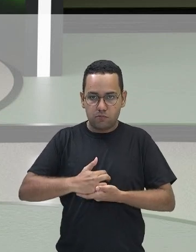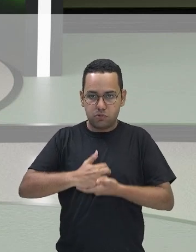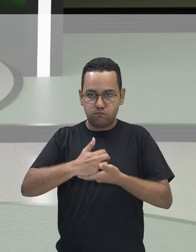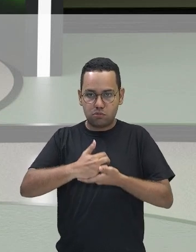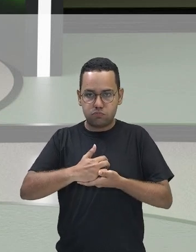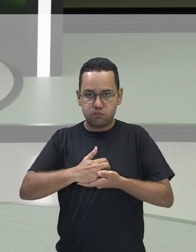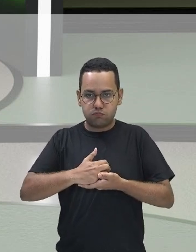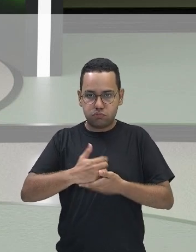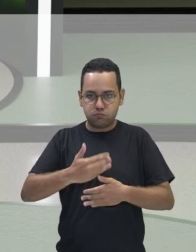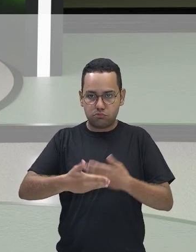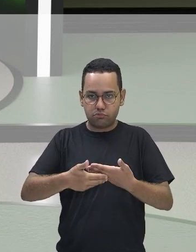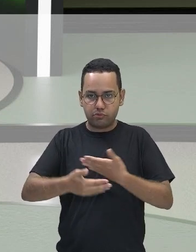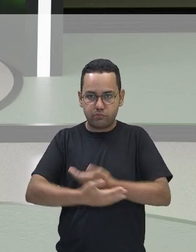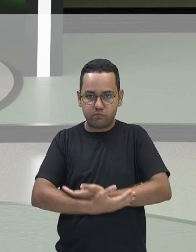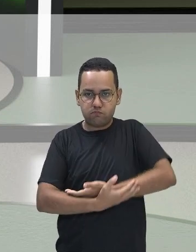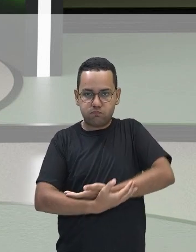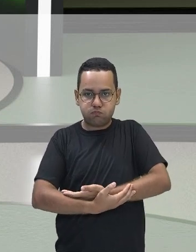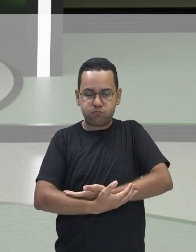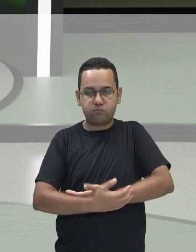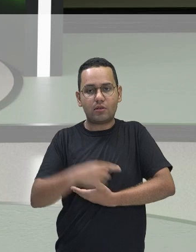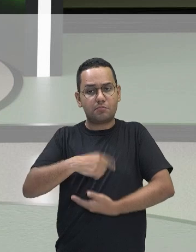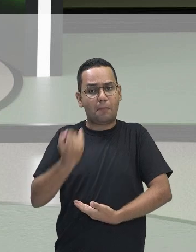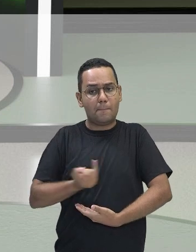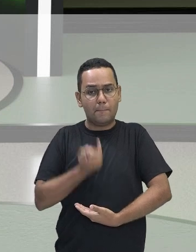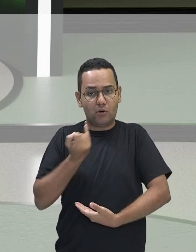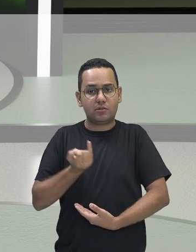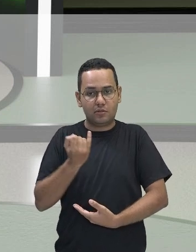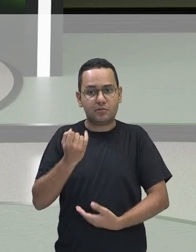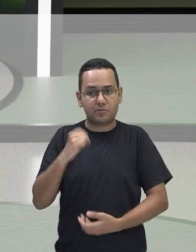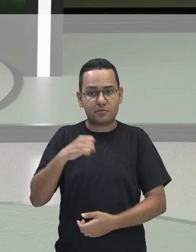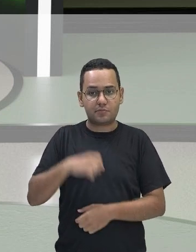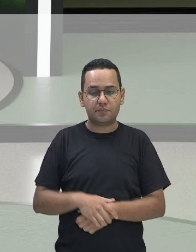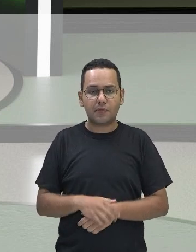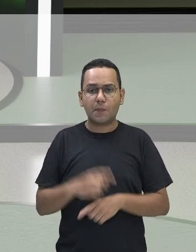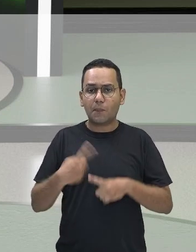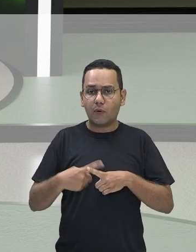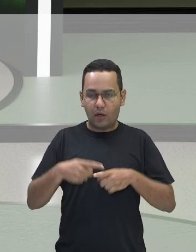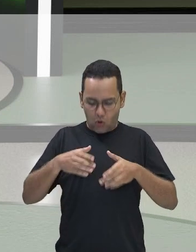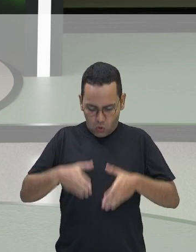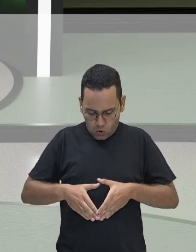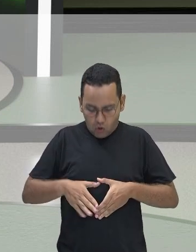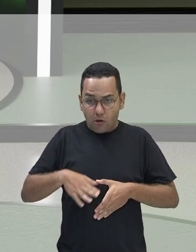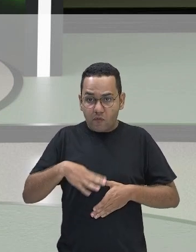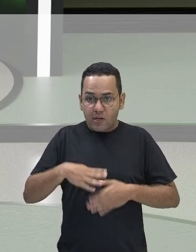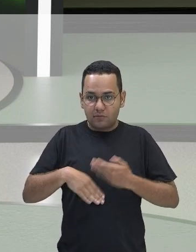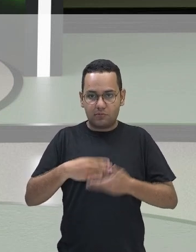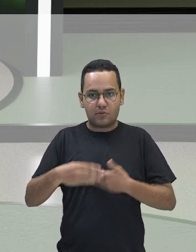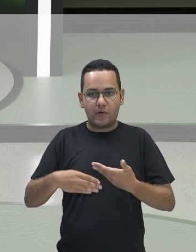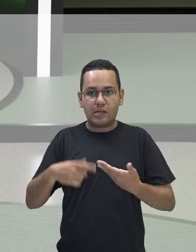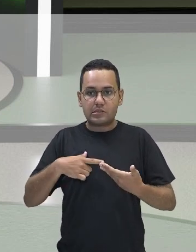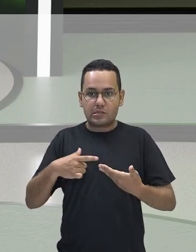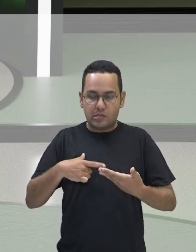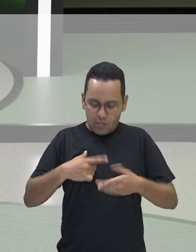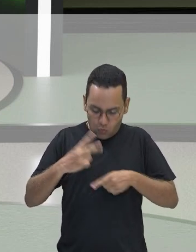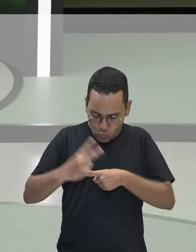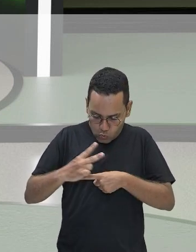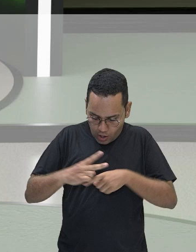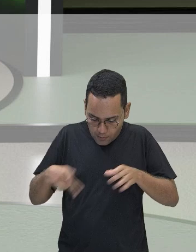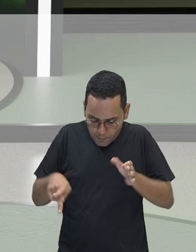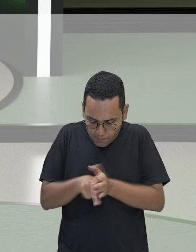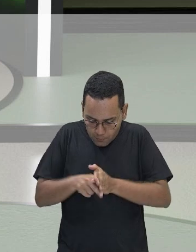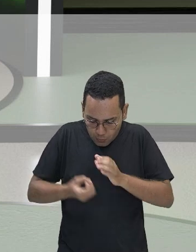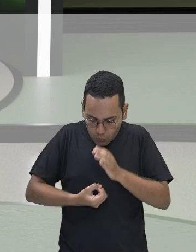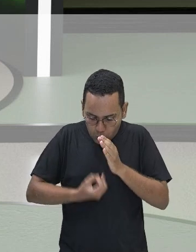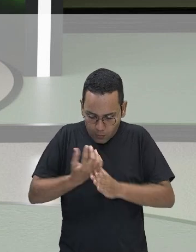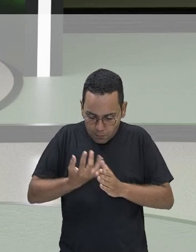do fenômeno do processo de gestação, porque é lá que a criança vai se desenvolver. Então ele vai criar todo o ambiente e, além disso, vai